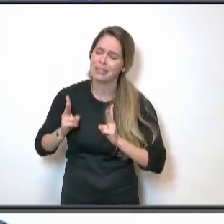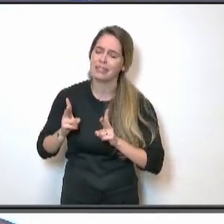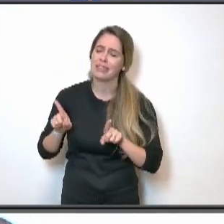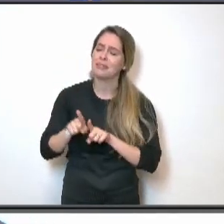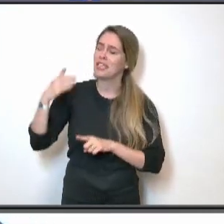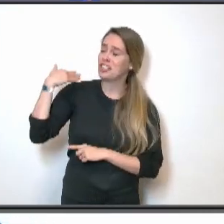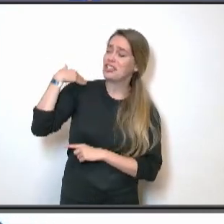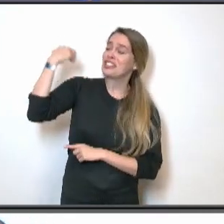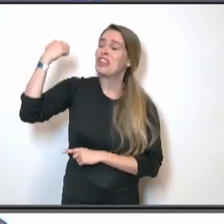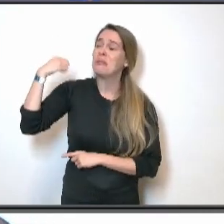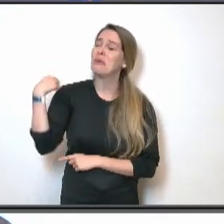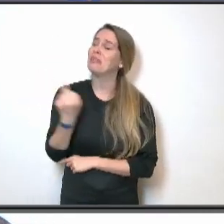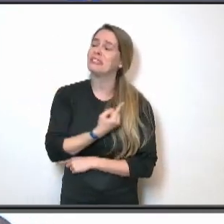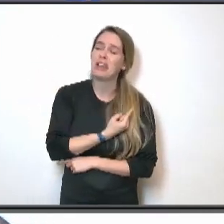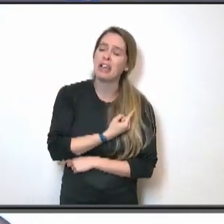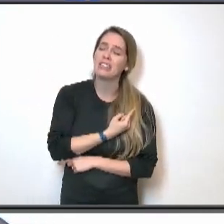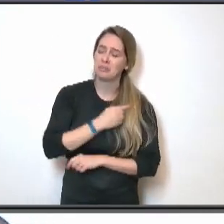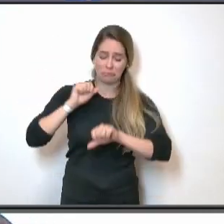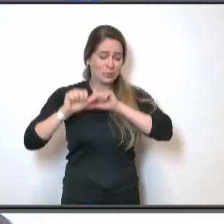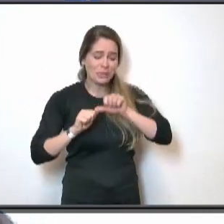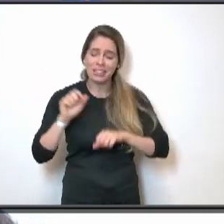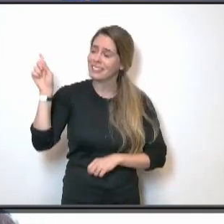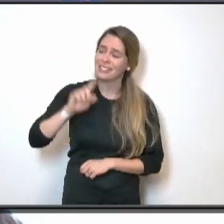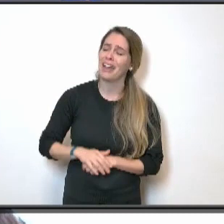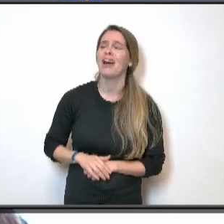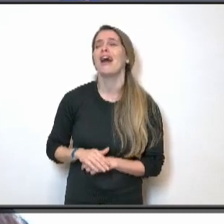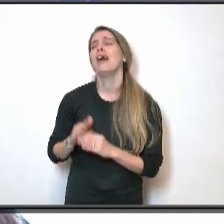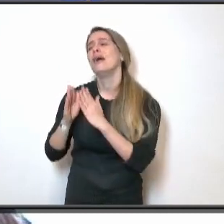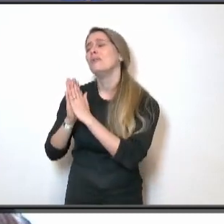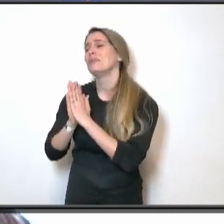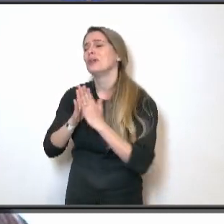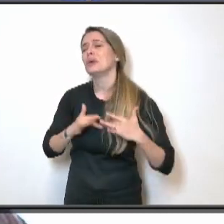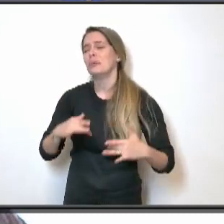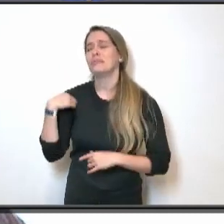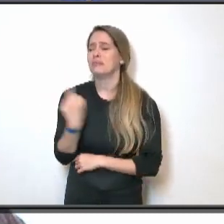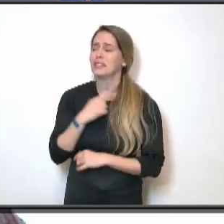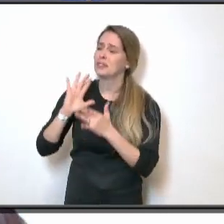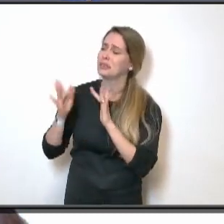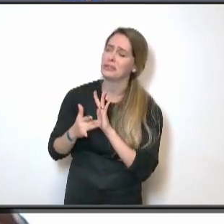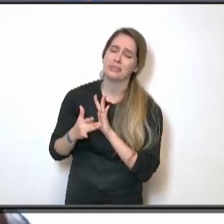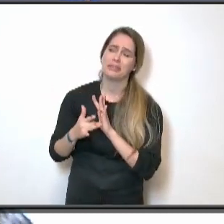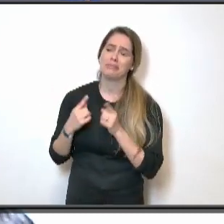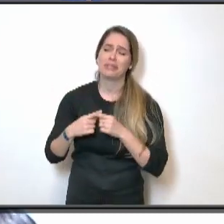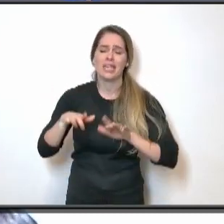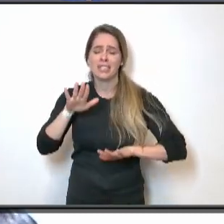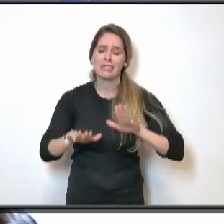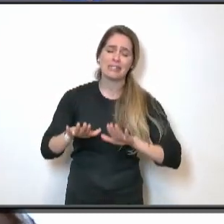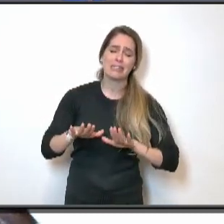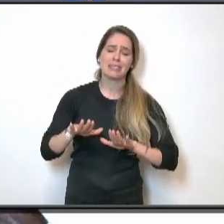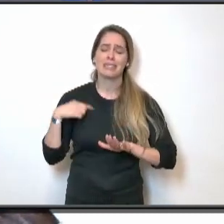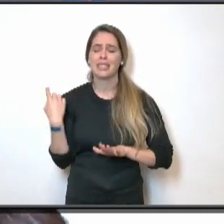chamado do Senhor para nós não mudou. Tem compaixão de nós, Jesus. Muitas vezes nós olhamos